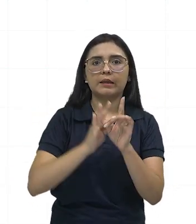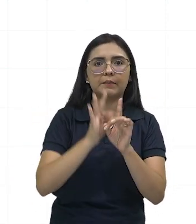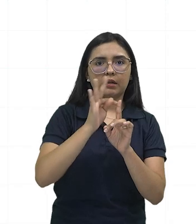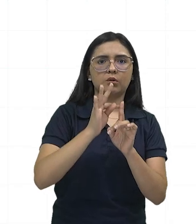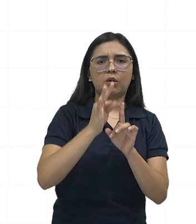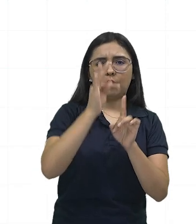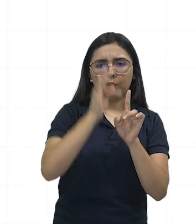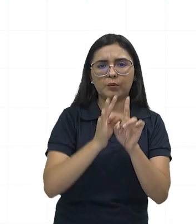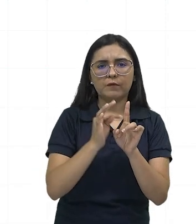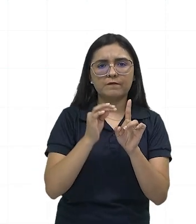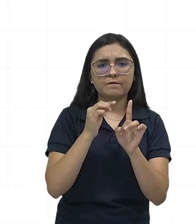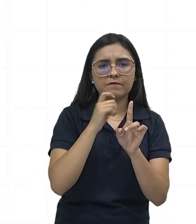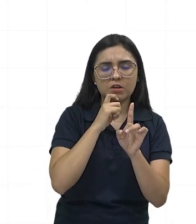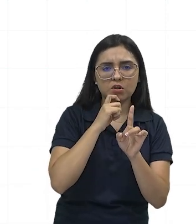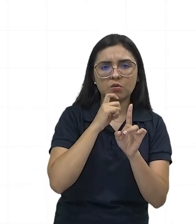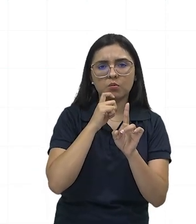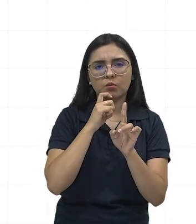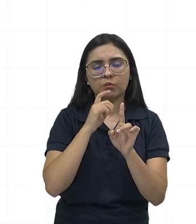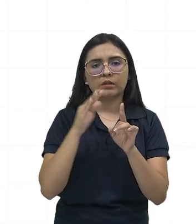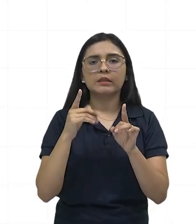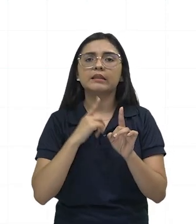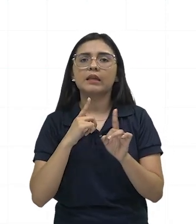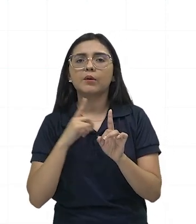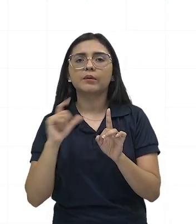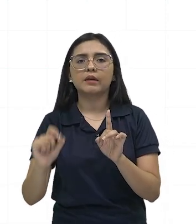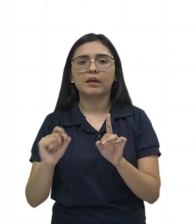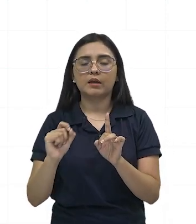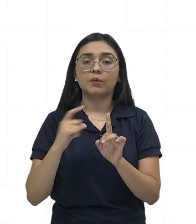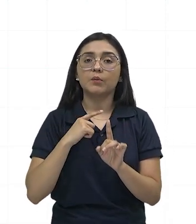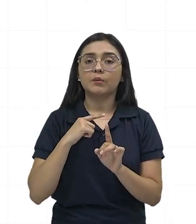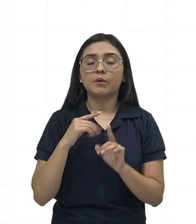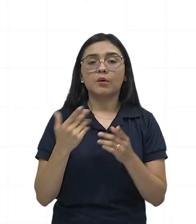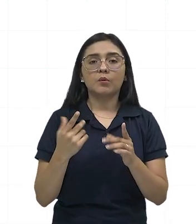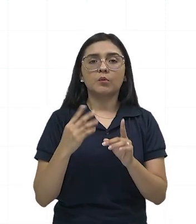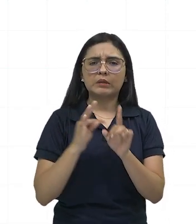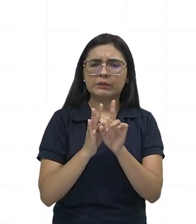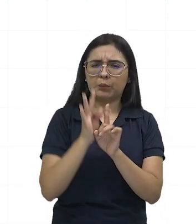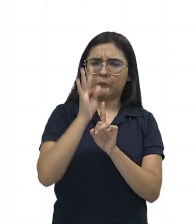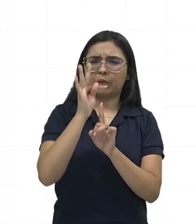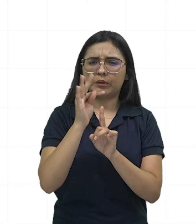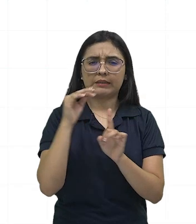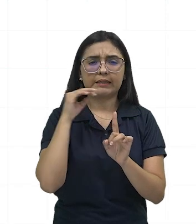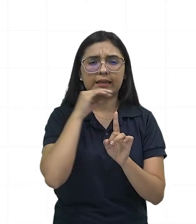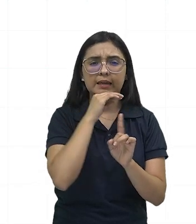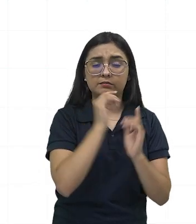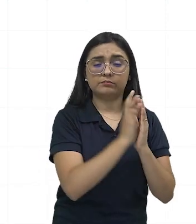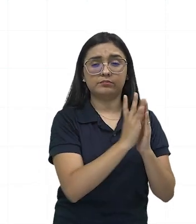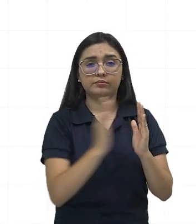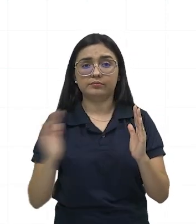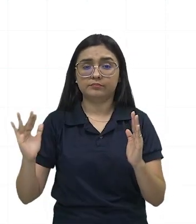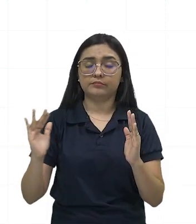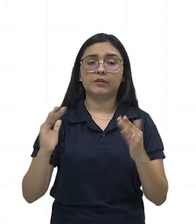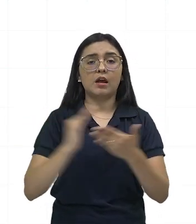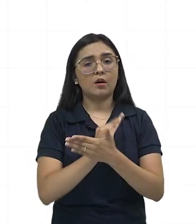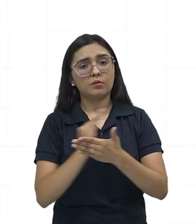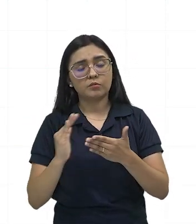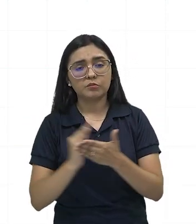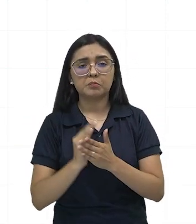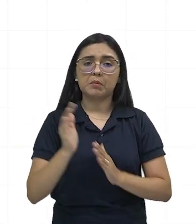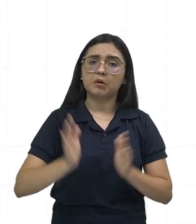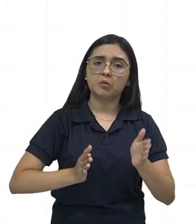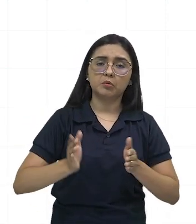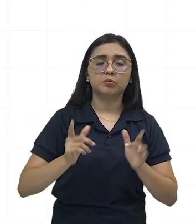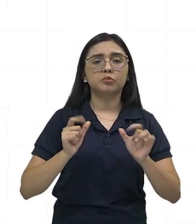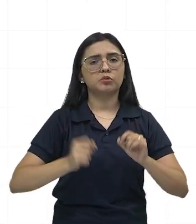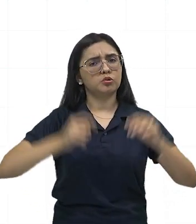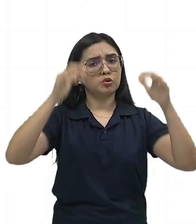muito baixa, né? Nós temos ali aquele calor presente quase que o ano todo, sendo que em determinados momentos chove mais,